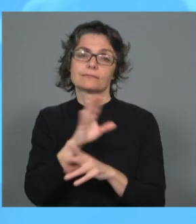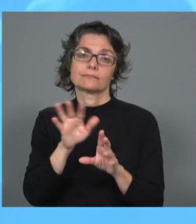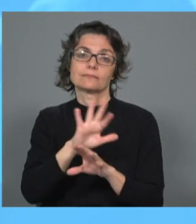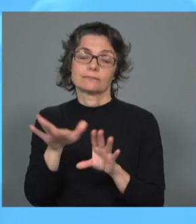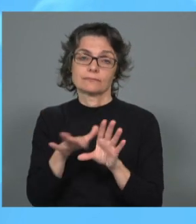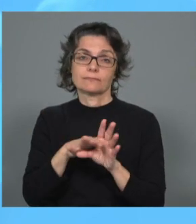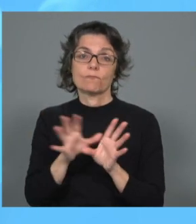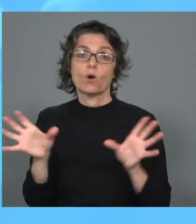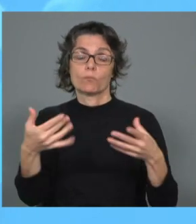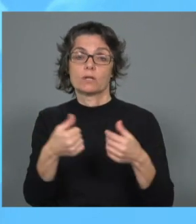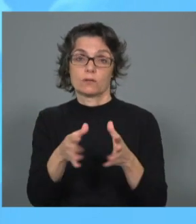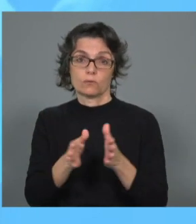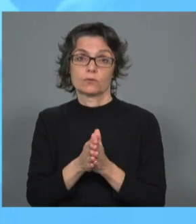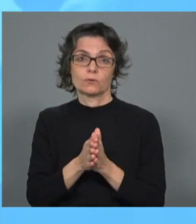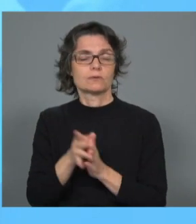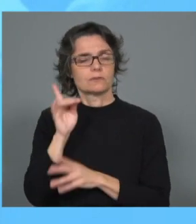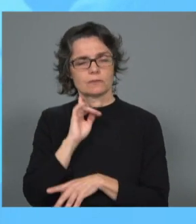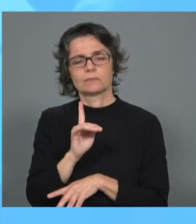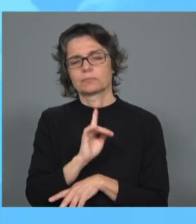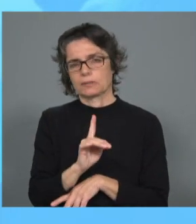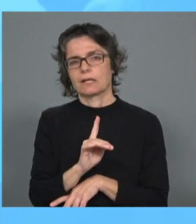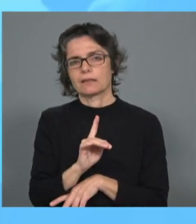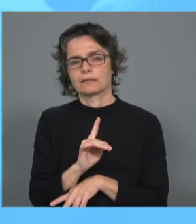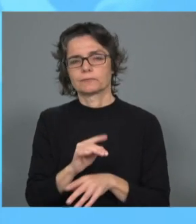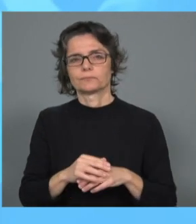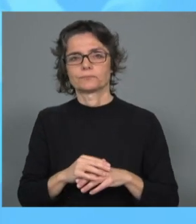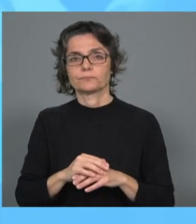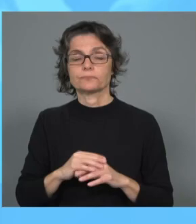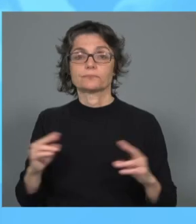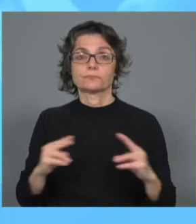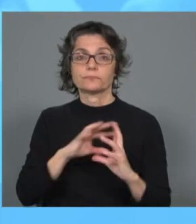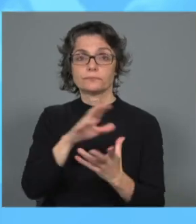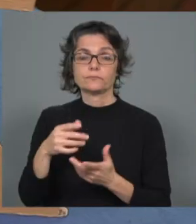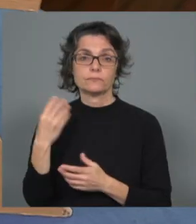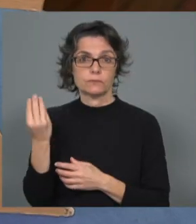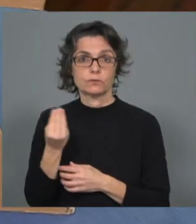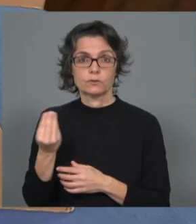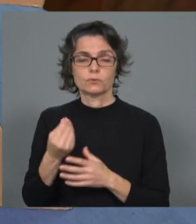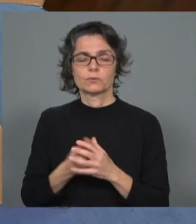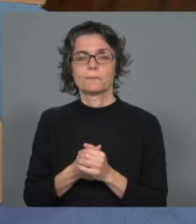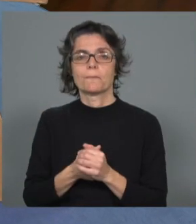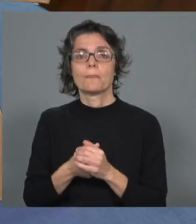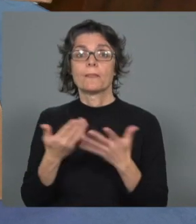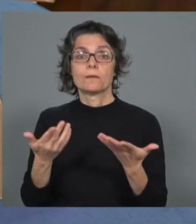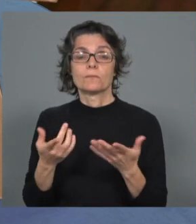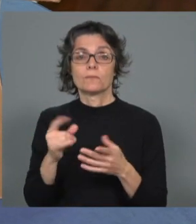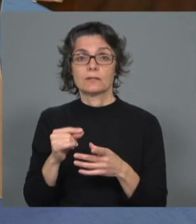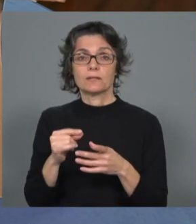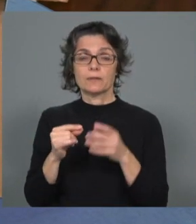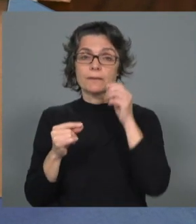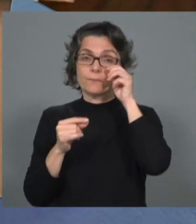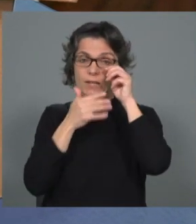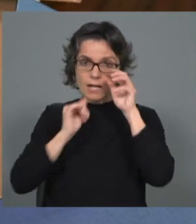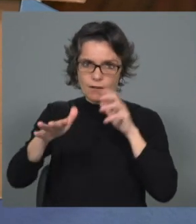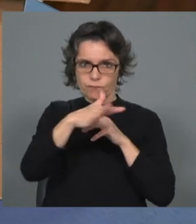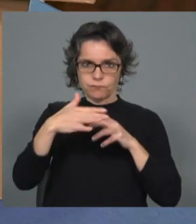toda a comunidade nesta Jornada Mundial da Juventude, que está em marcha nas dioceses, também na Arquidiocese de Évora,